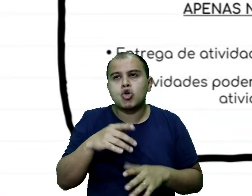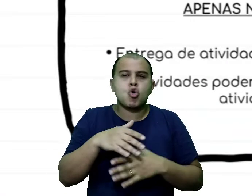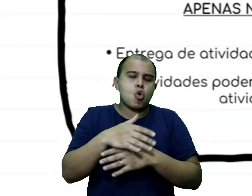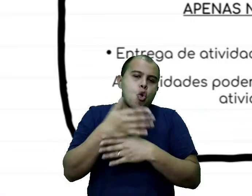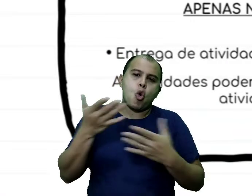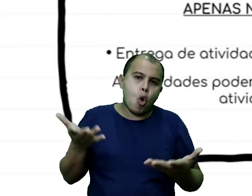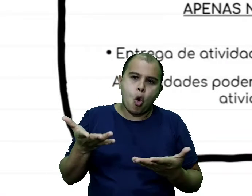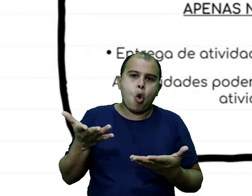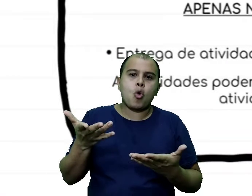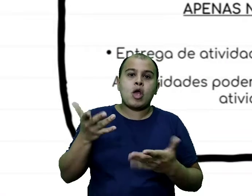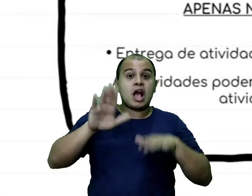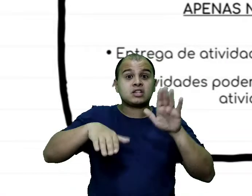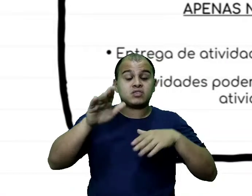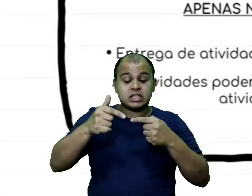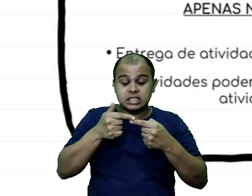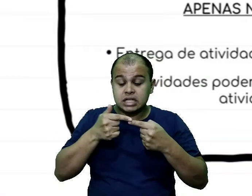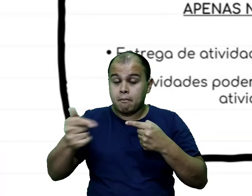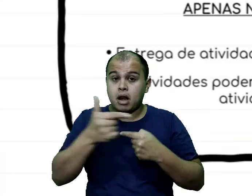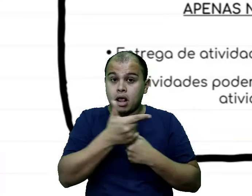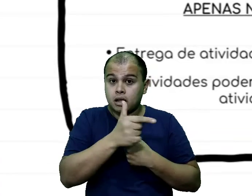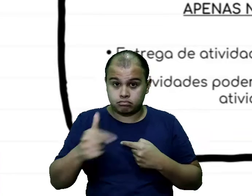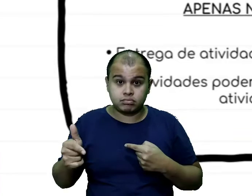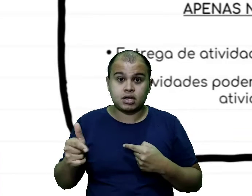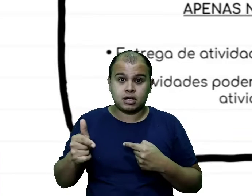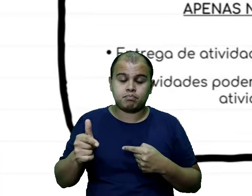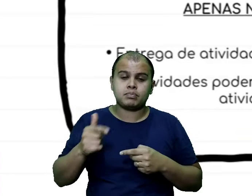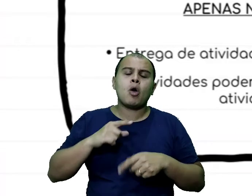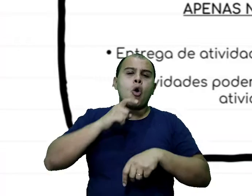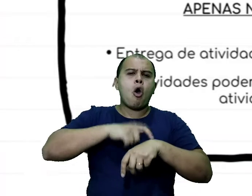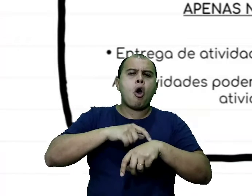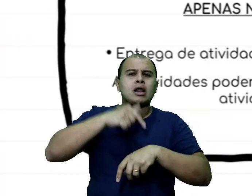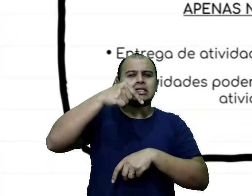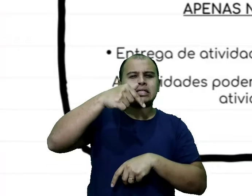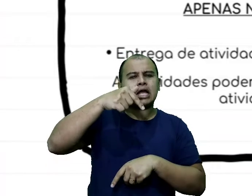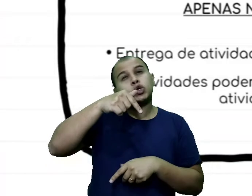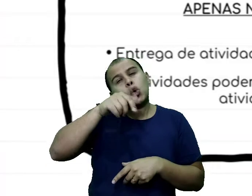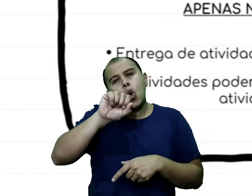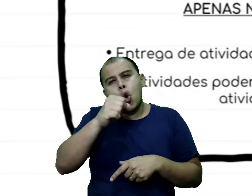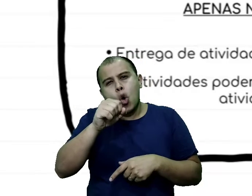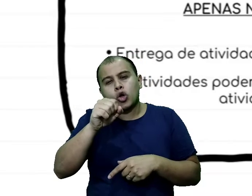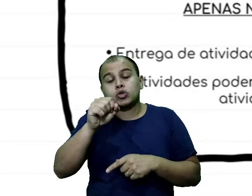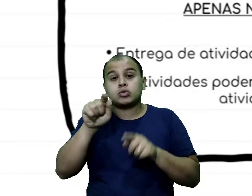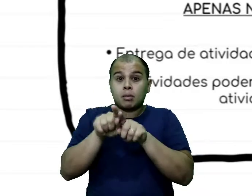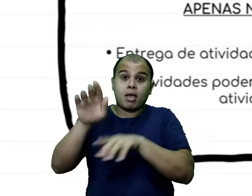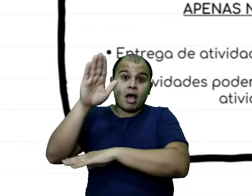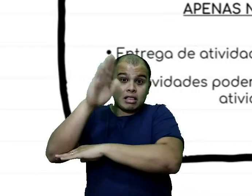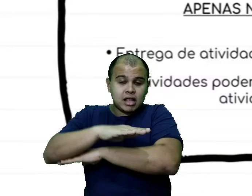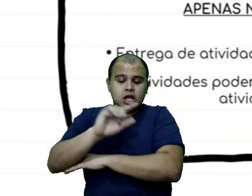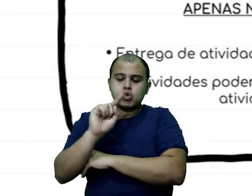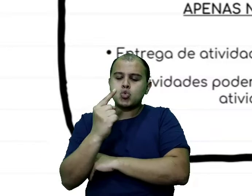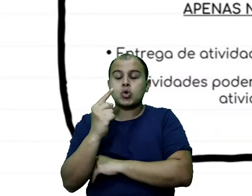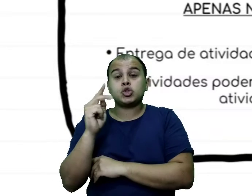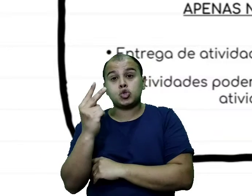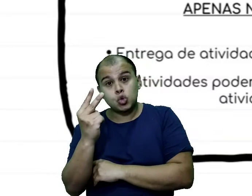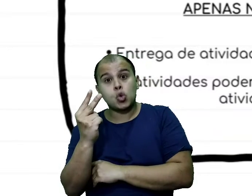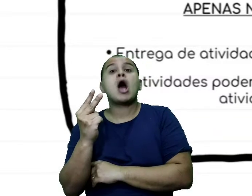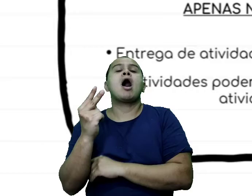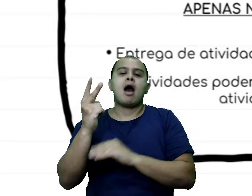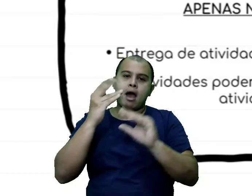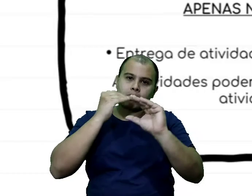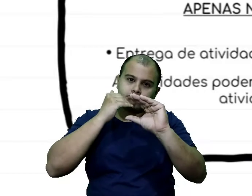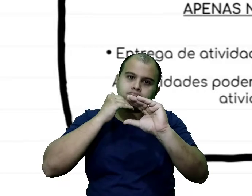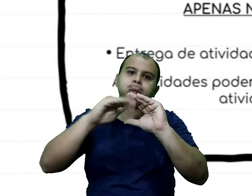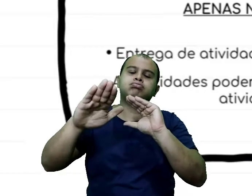envia às 7 ou às 8 da manhã ou à 1 da tarde, para quem é do período da tarde, é a proposta. E quem não